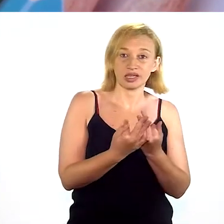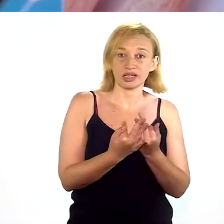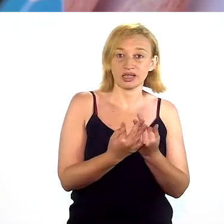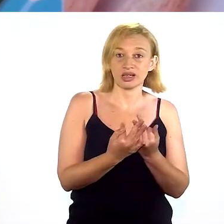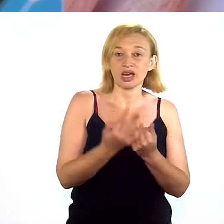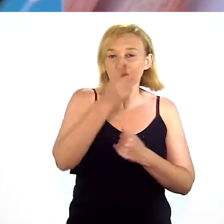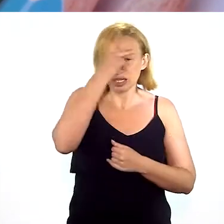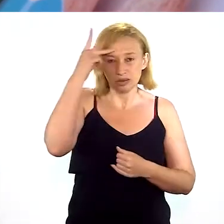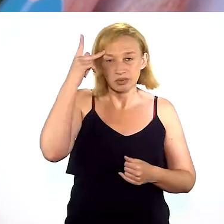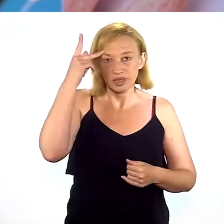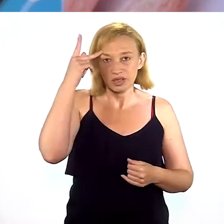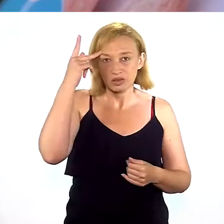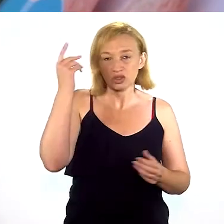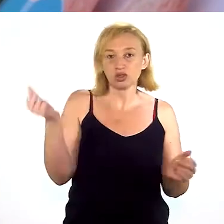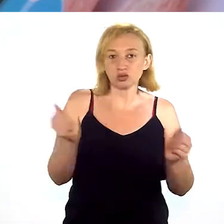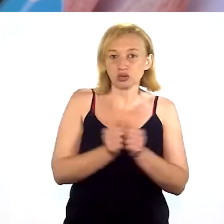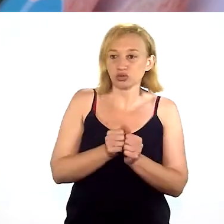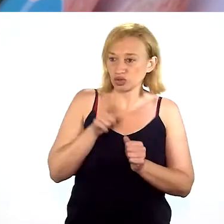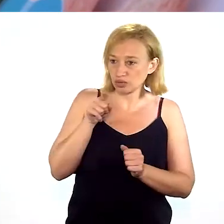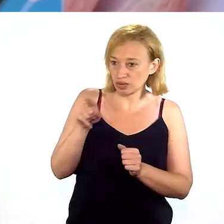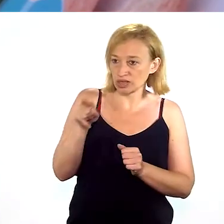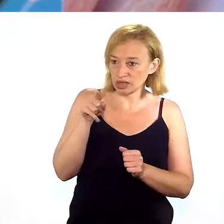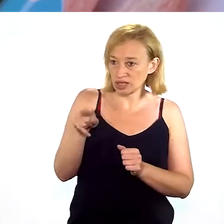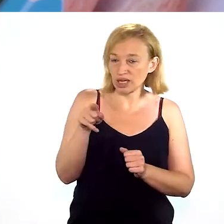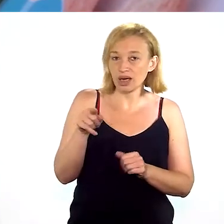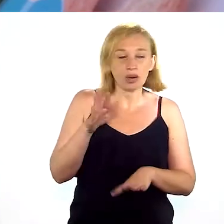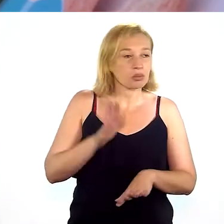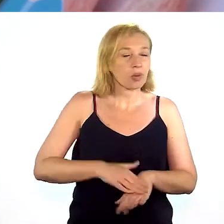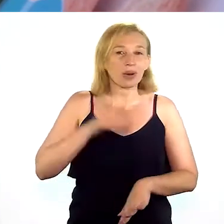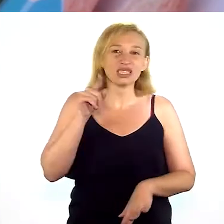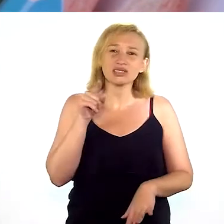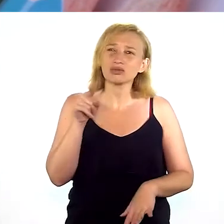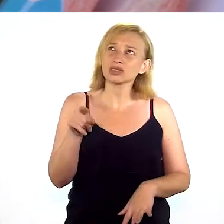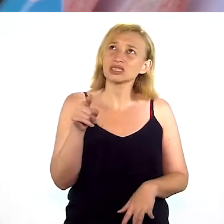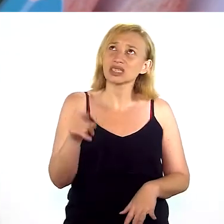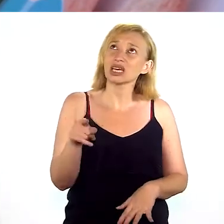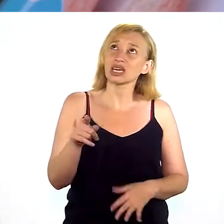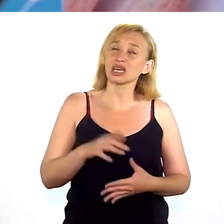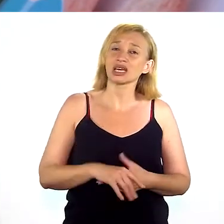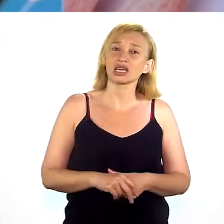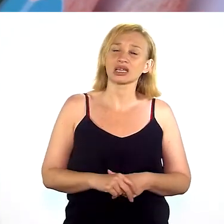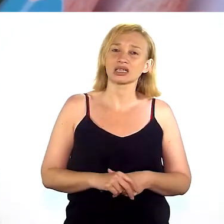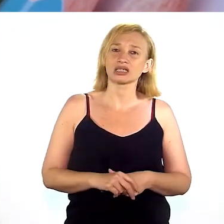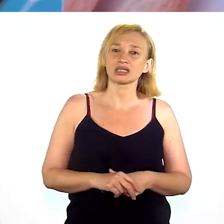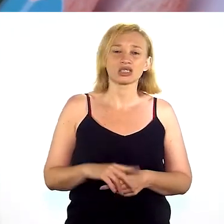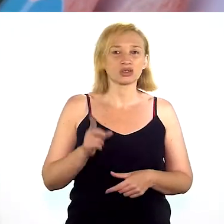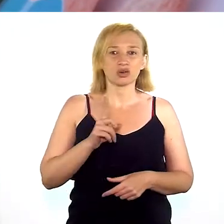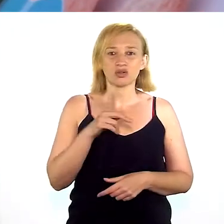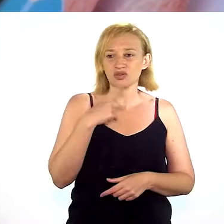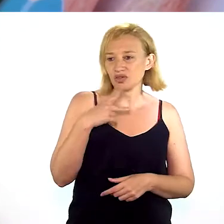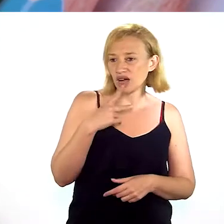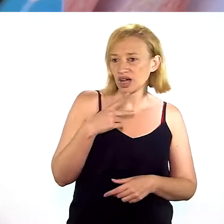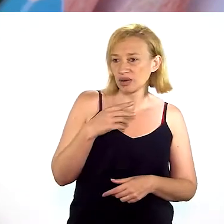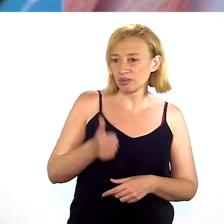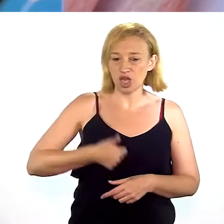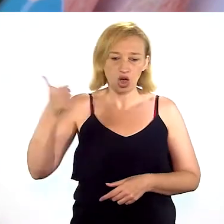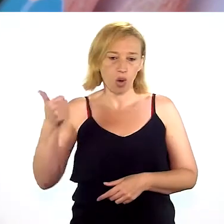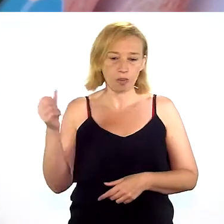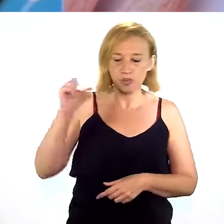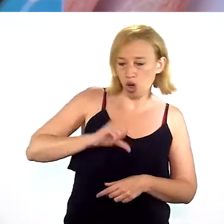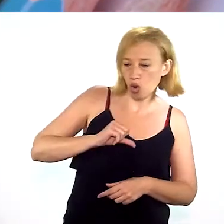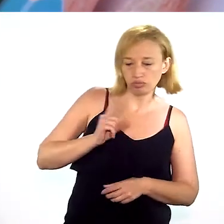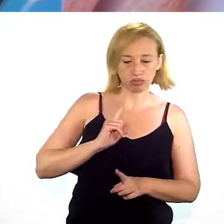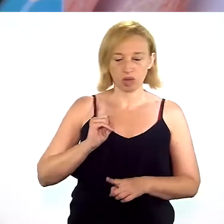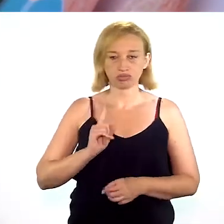a família são as pessoas que comungam com você, porque por mais que você, e aí eu não estou